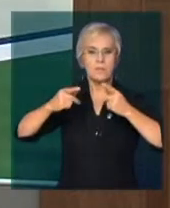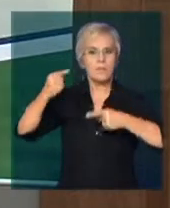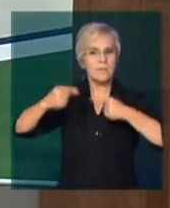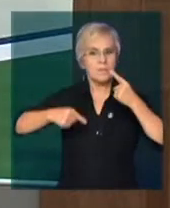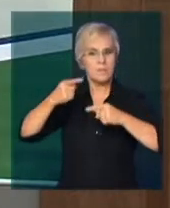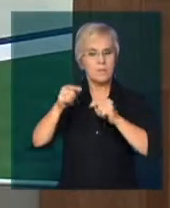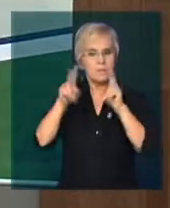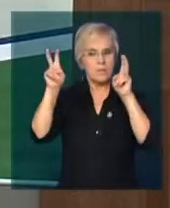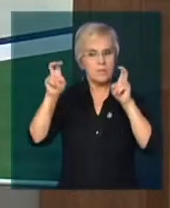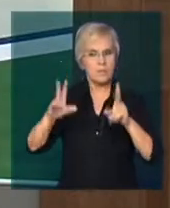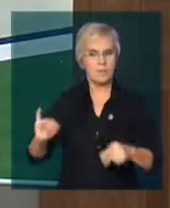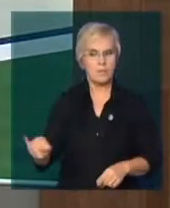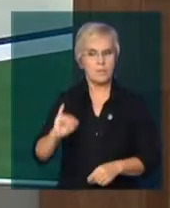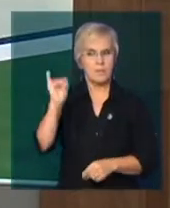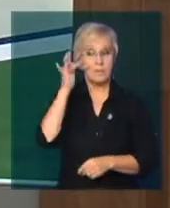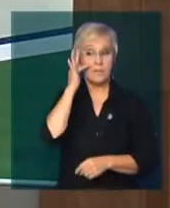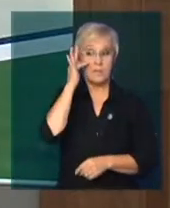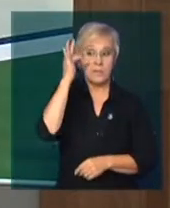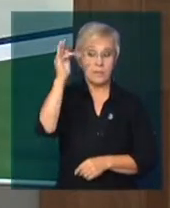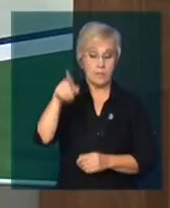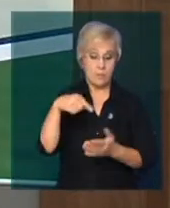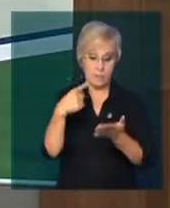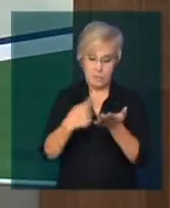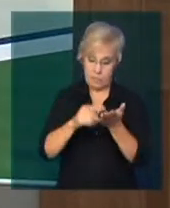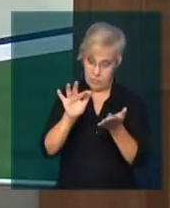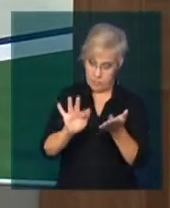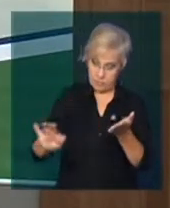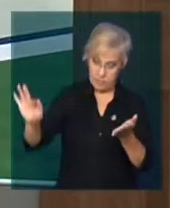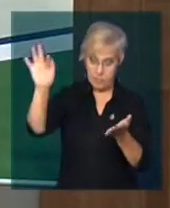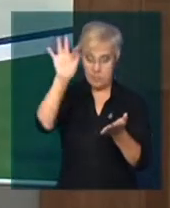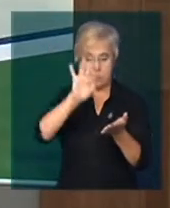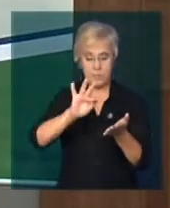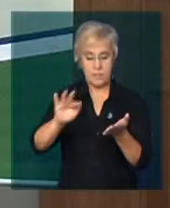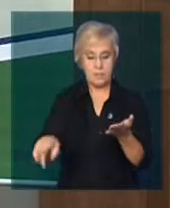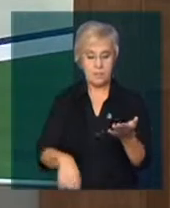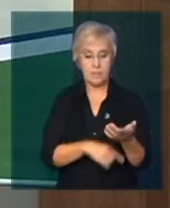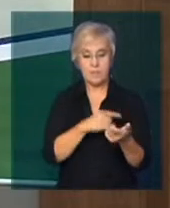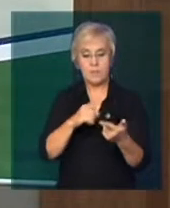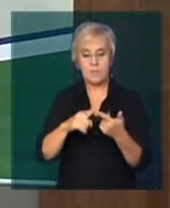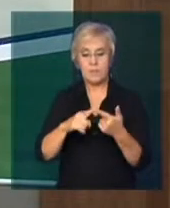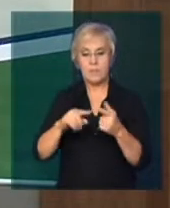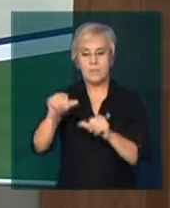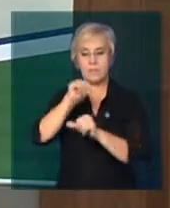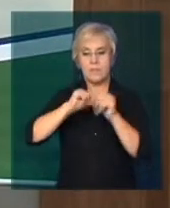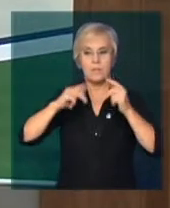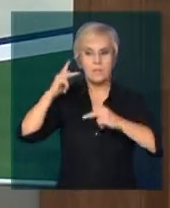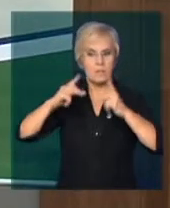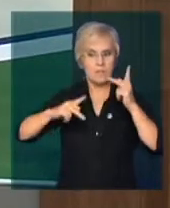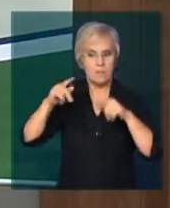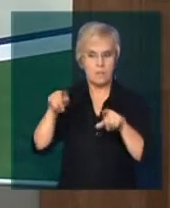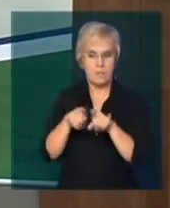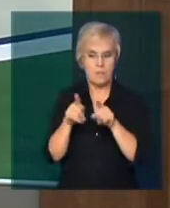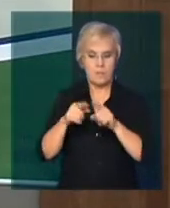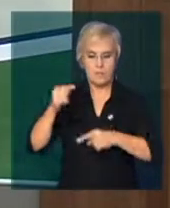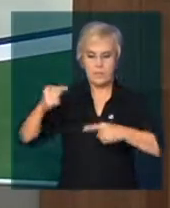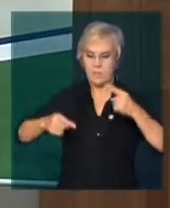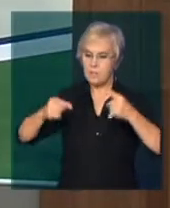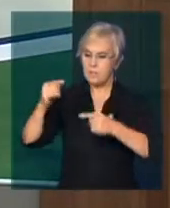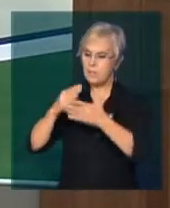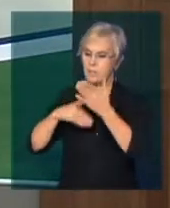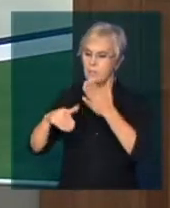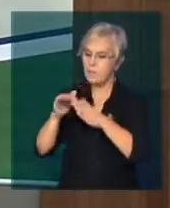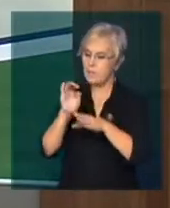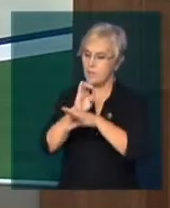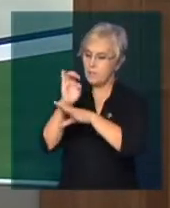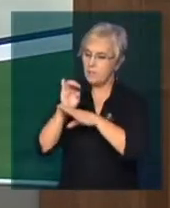o futuro do nosso país, o Pacto Federativo e a reforma política. Cumprimentar